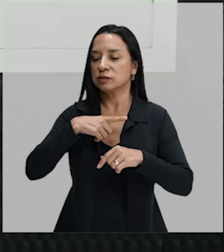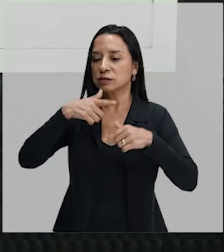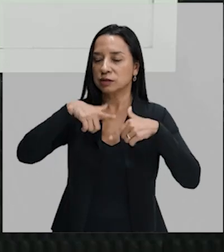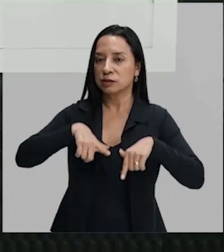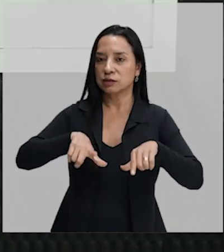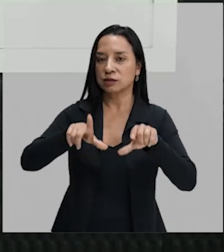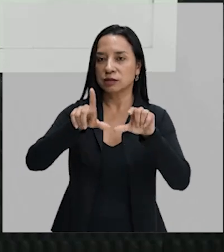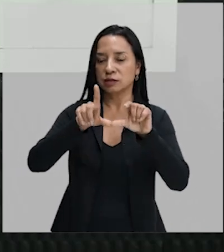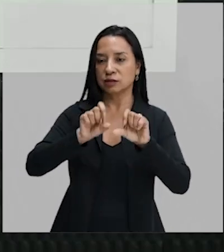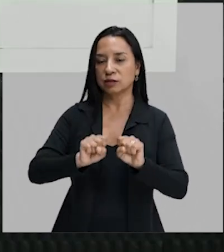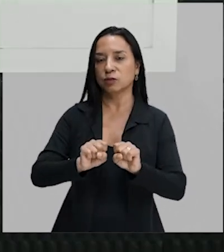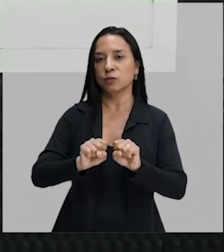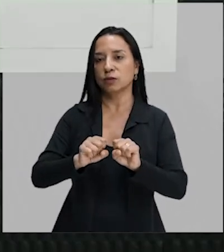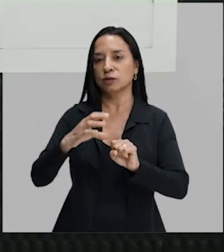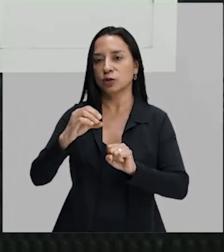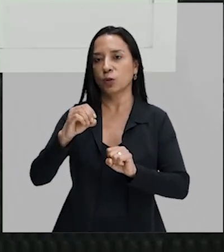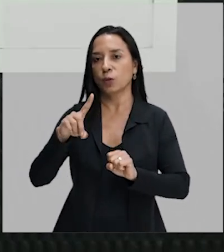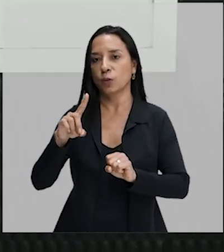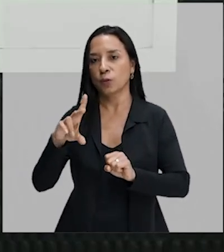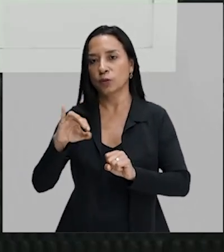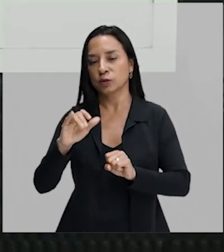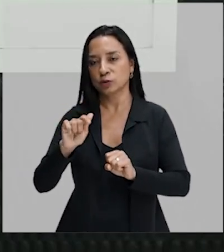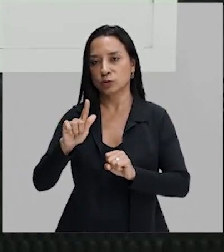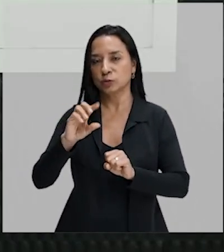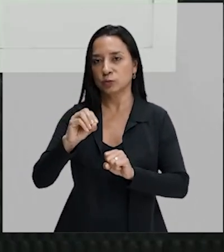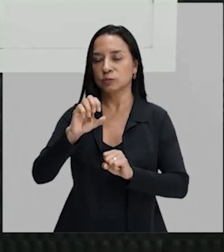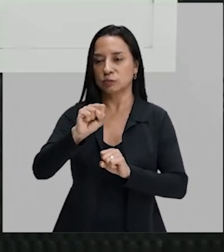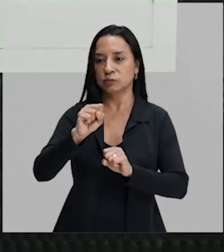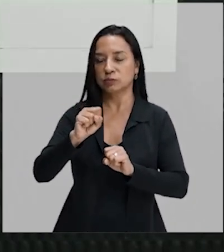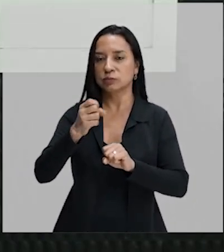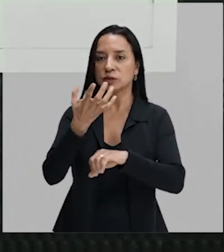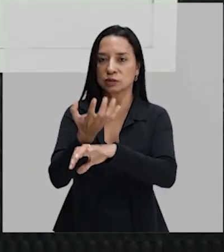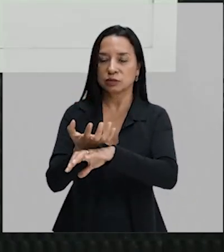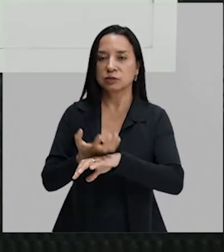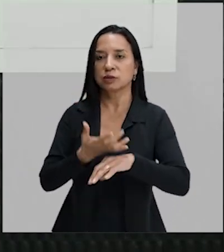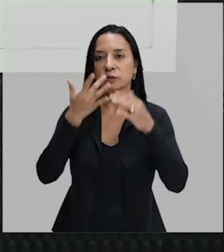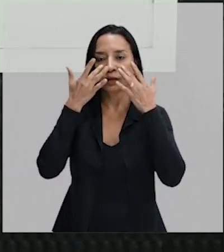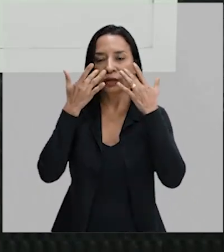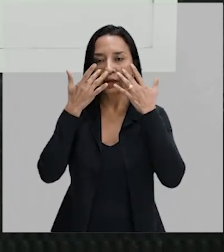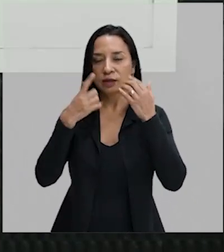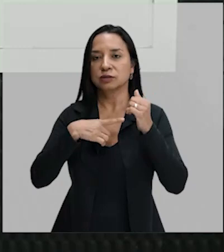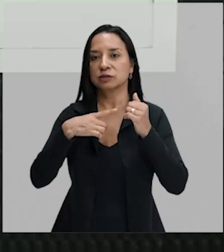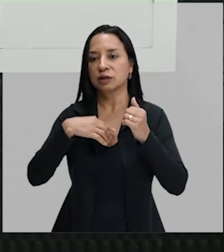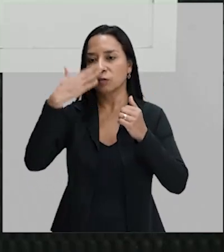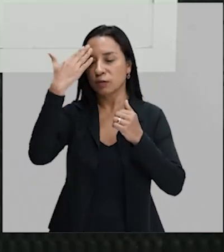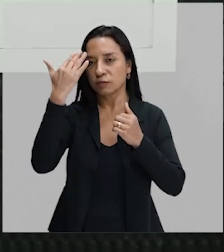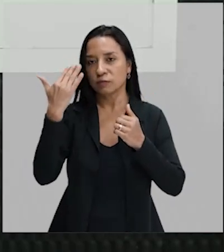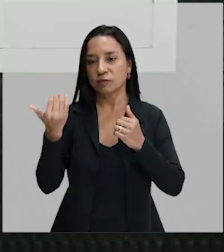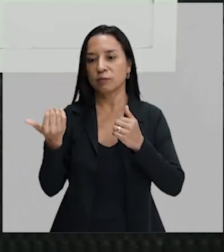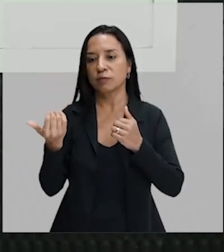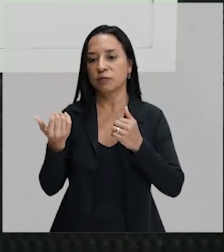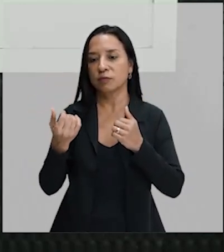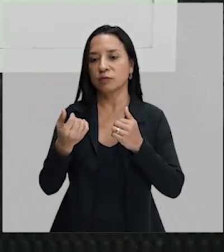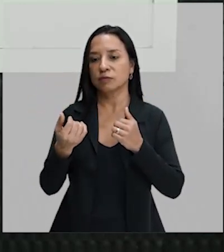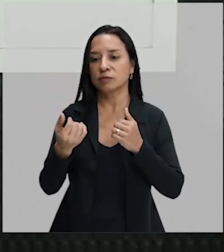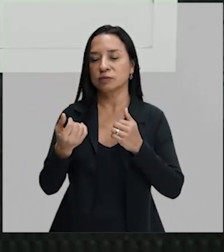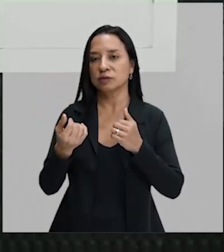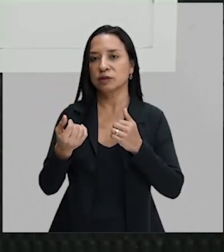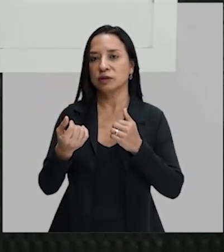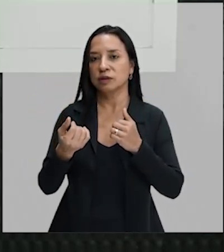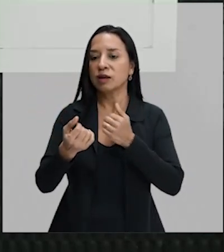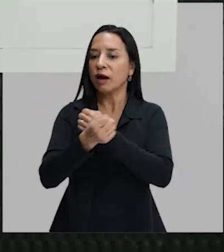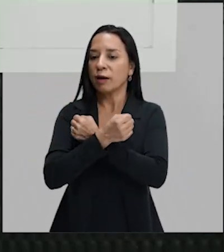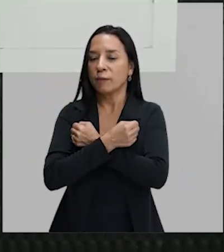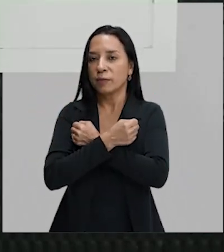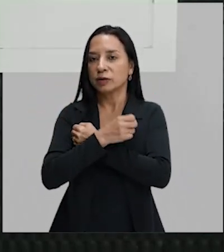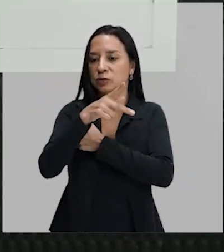arte, a disciplina arte também, mas nós temos uma famosa, né, que eu quero aqui compartilhar com você, deixar um abraço aos professores de língua